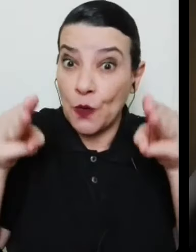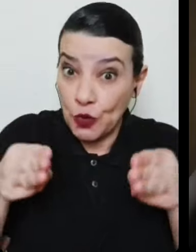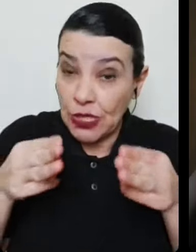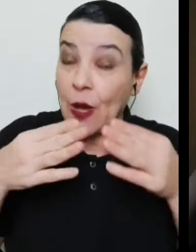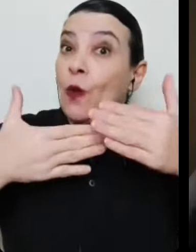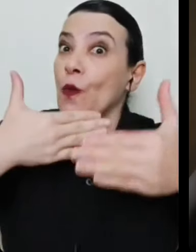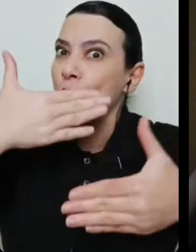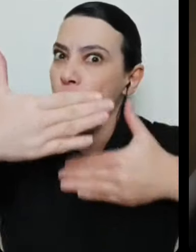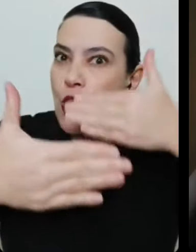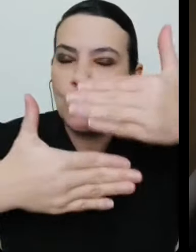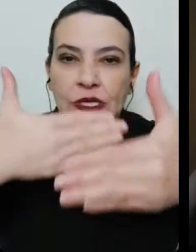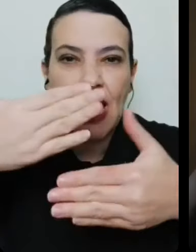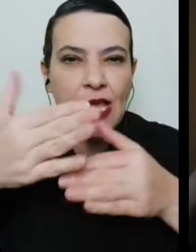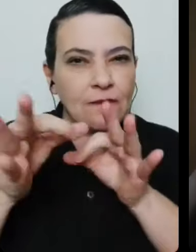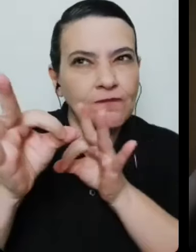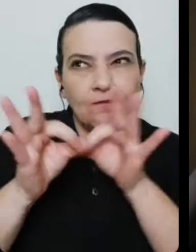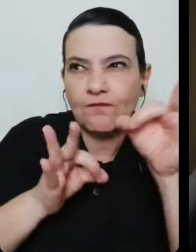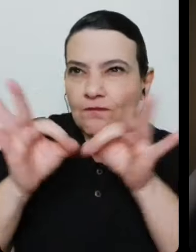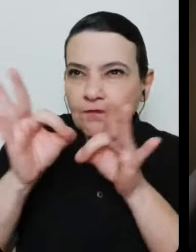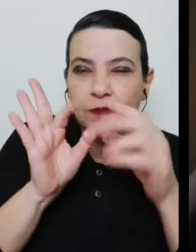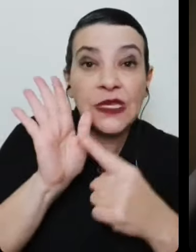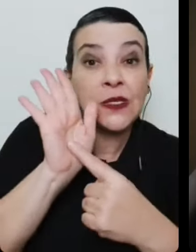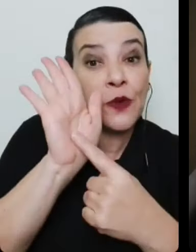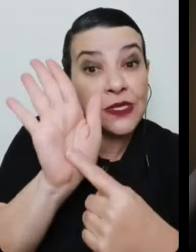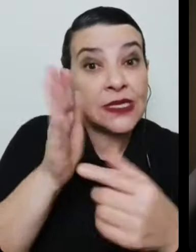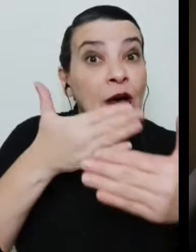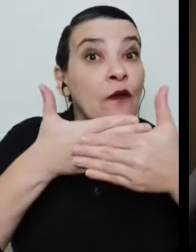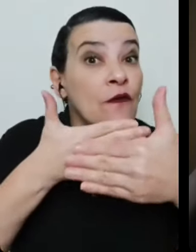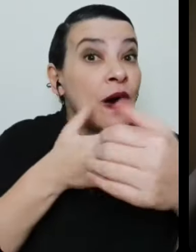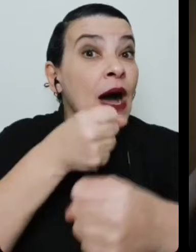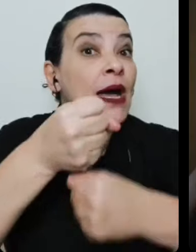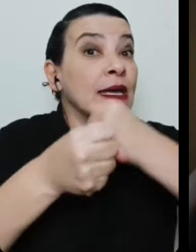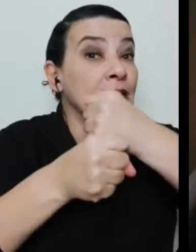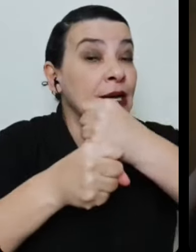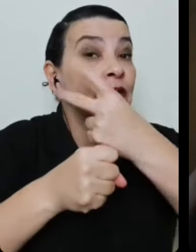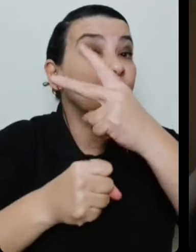de reformulação das exposições para 2022, né,